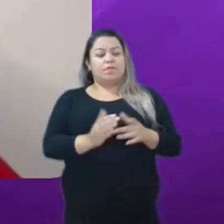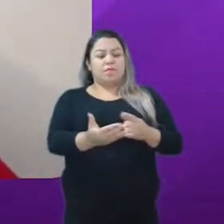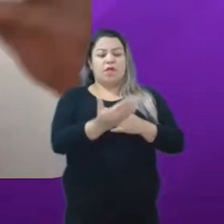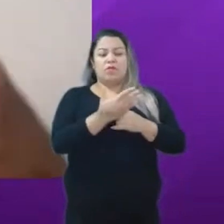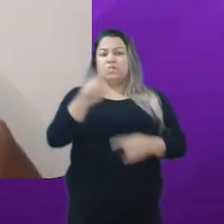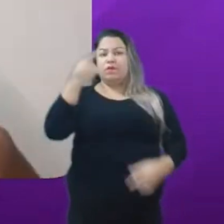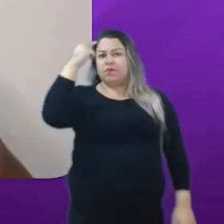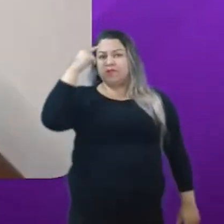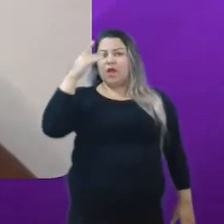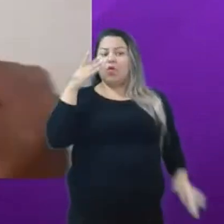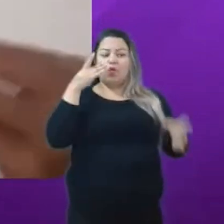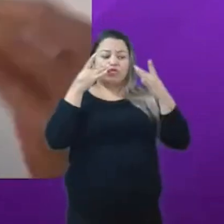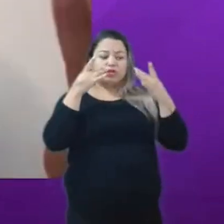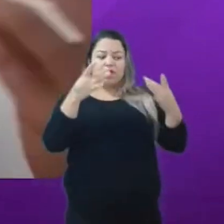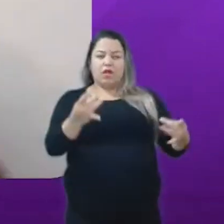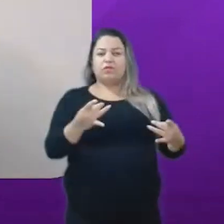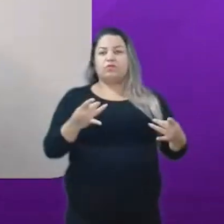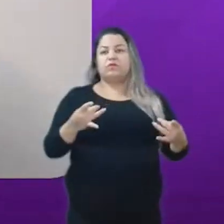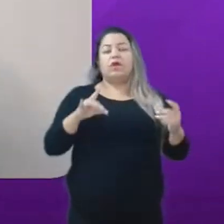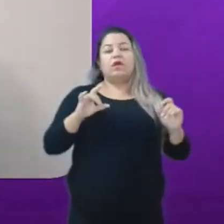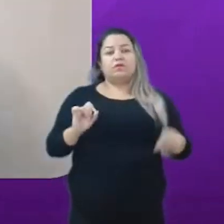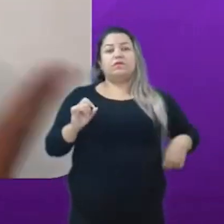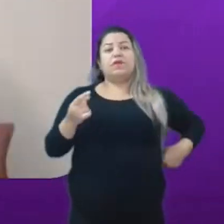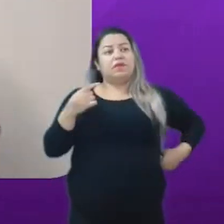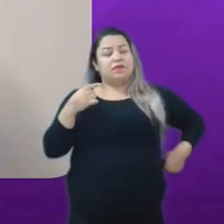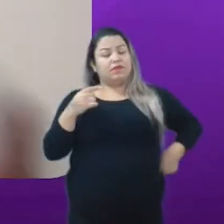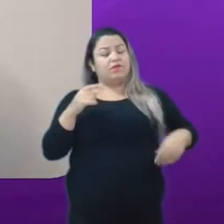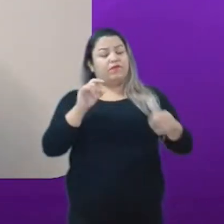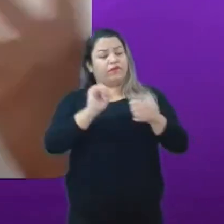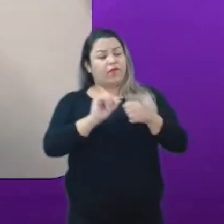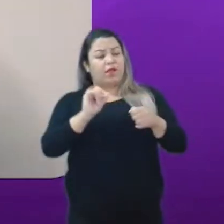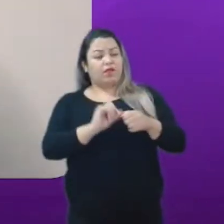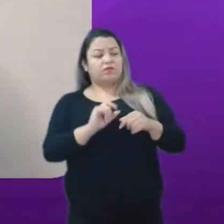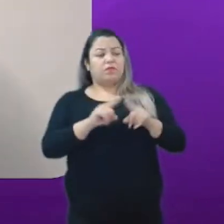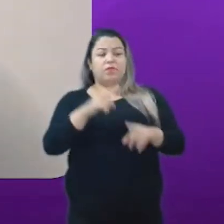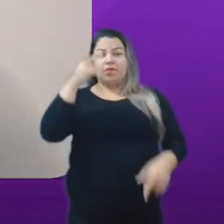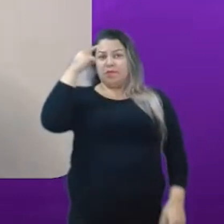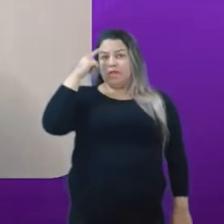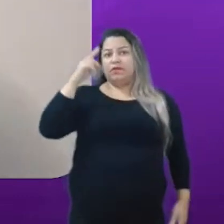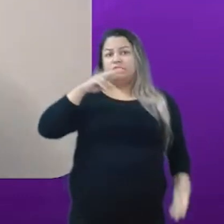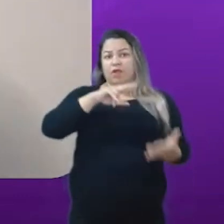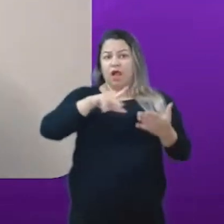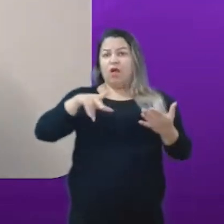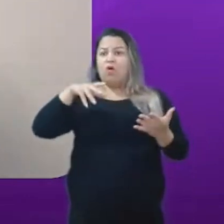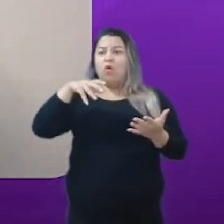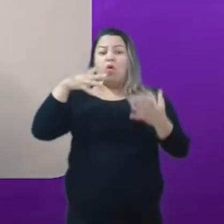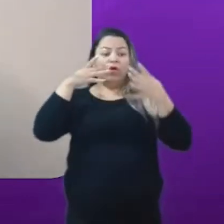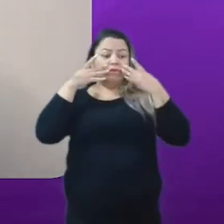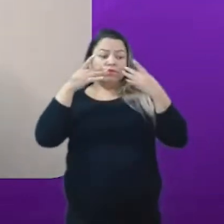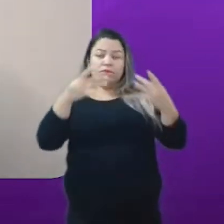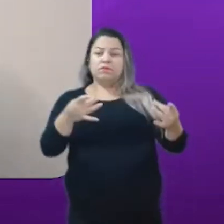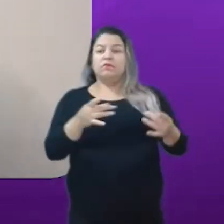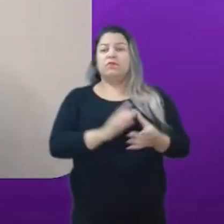o teatro, me ajuda a pensar o teatro que eu faço, me ajuda a pensar os teatros, né? Quando eu